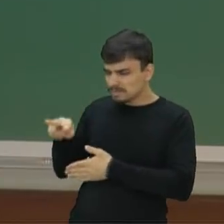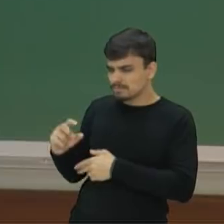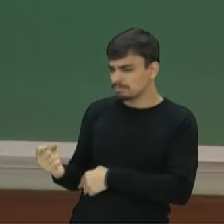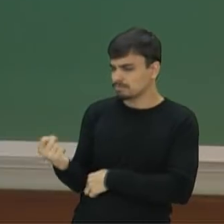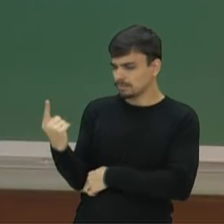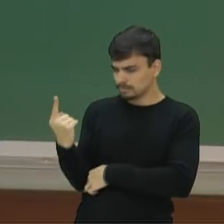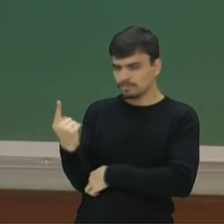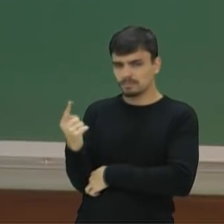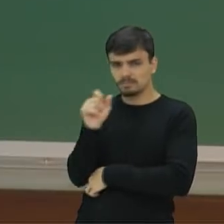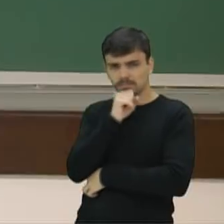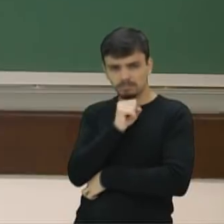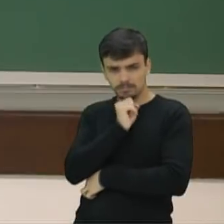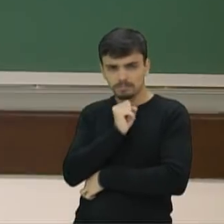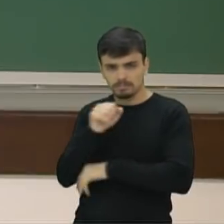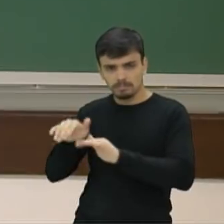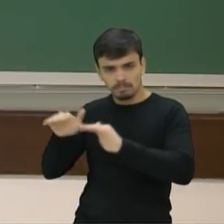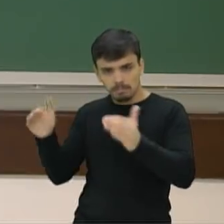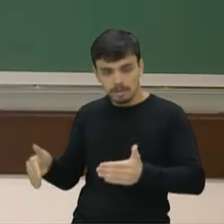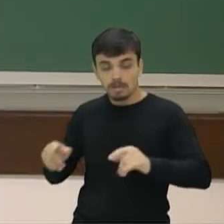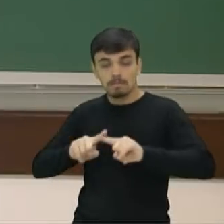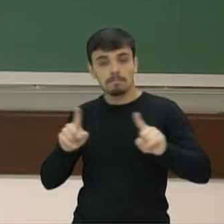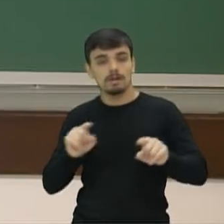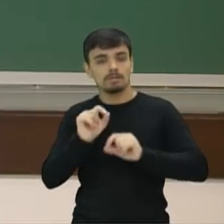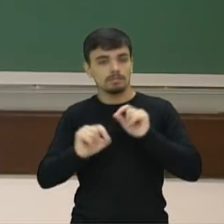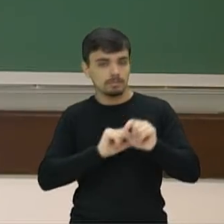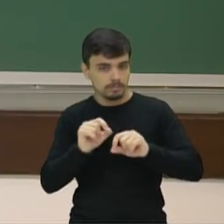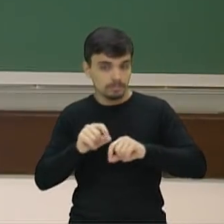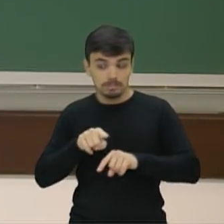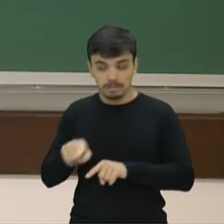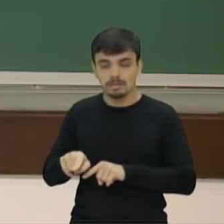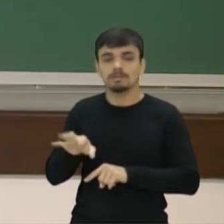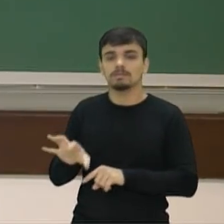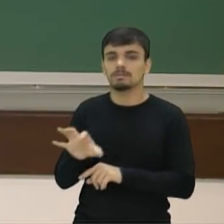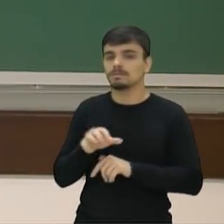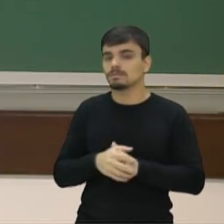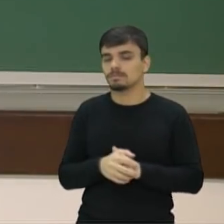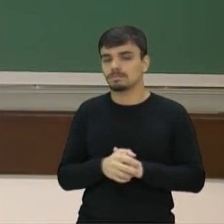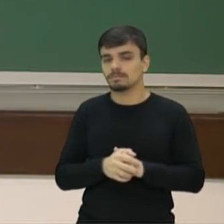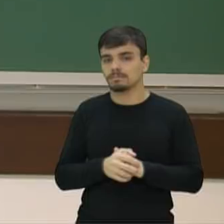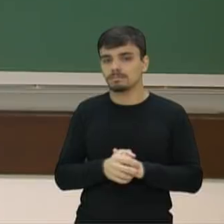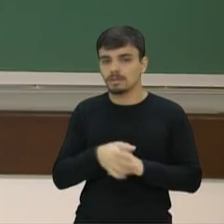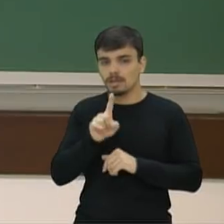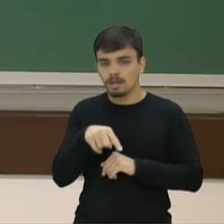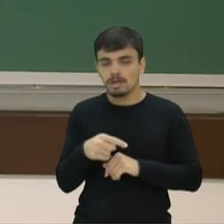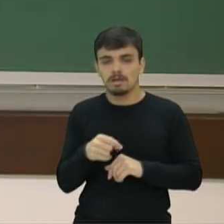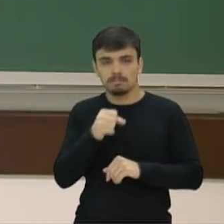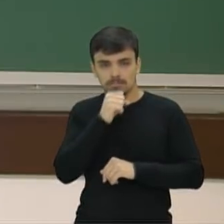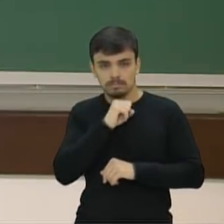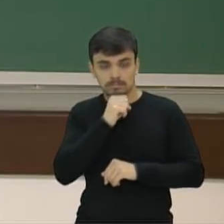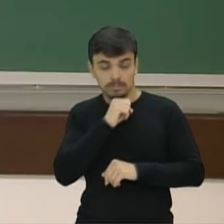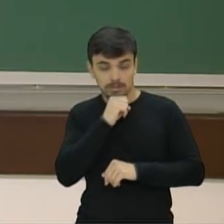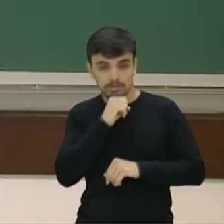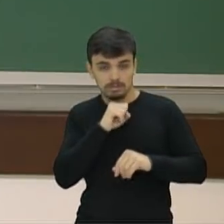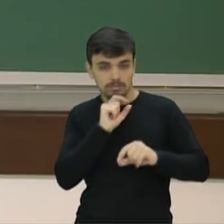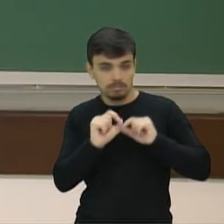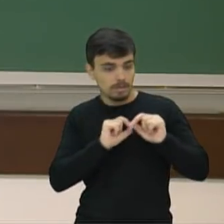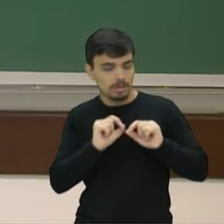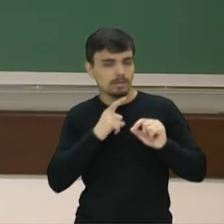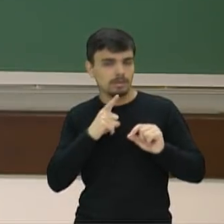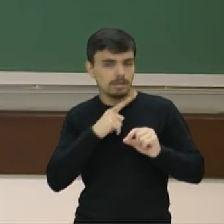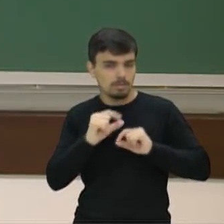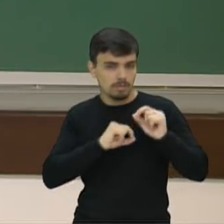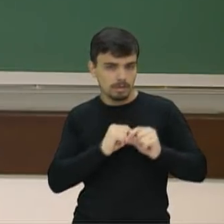essa máquina está velha. Porém, puxa, como essa máquina está velha, mesmo ela estando em perfeitas condições